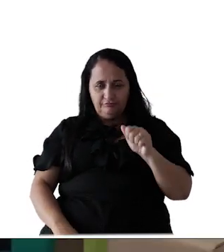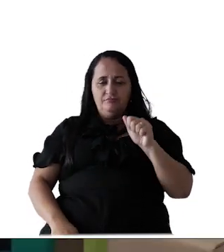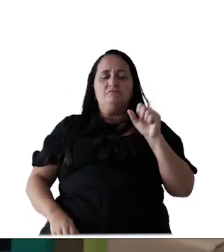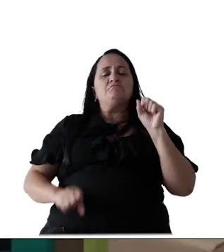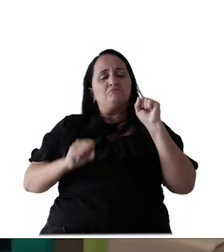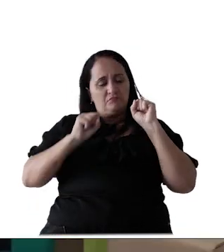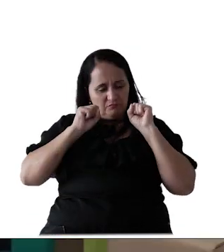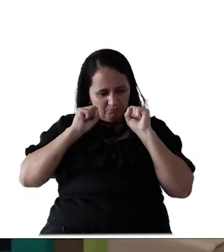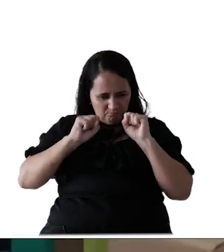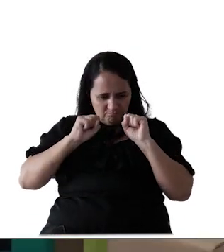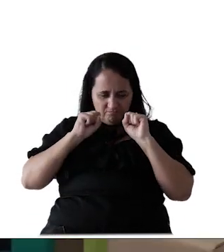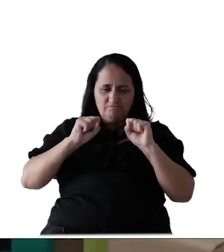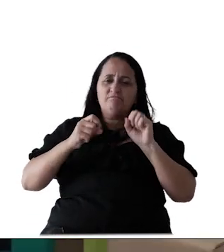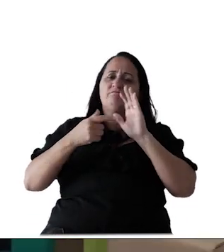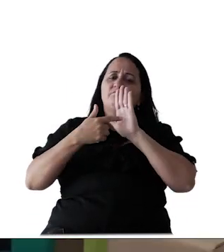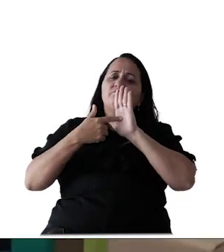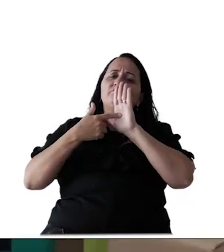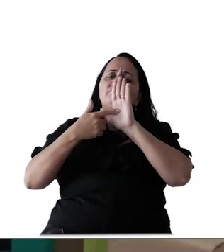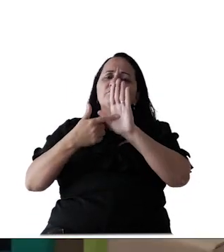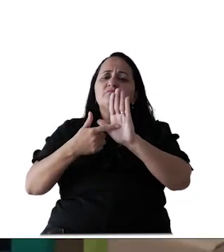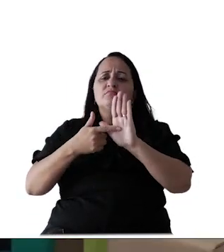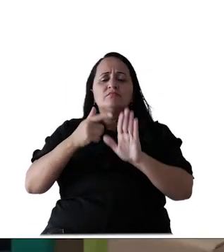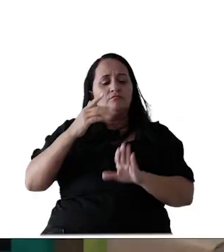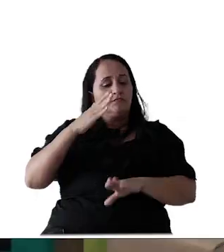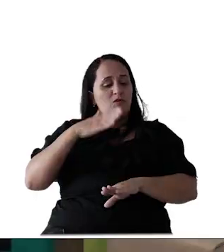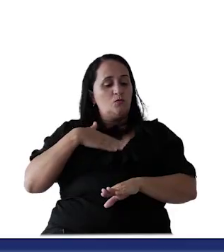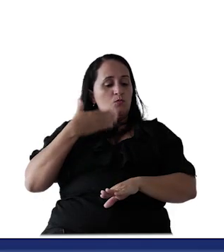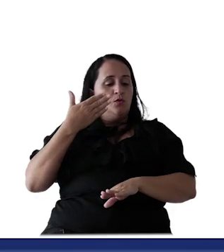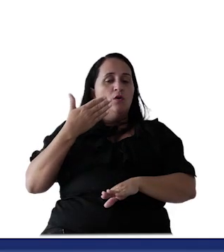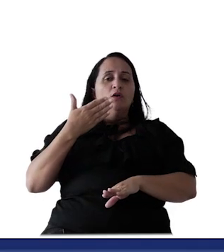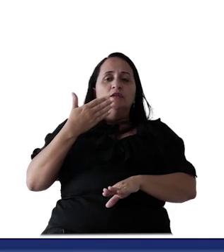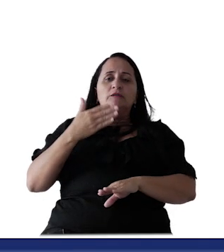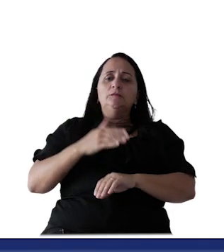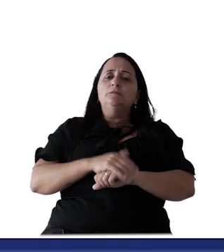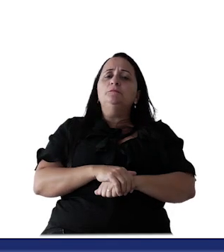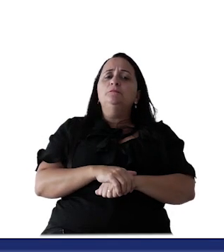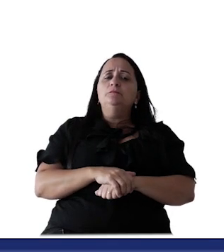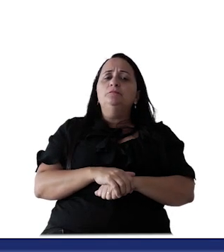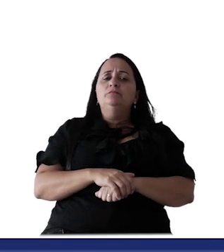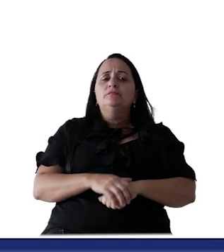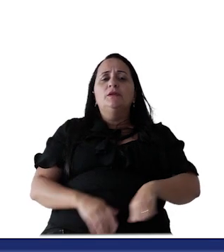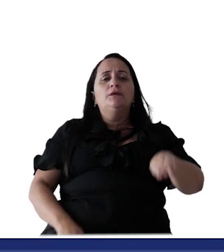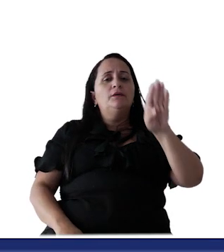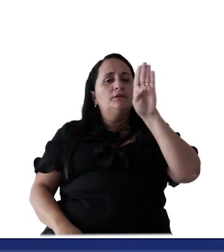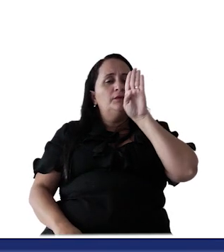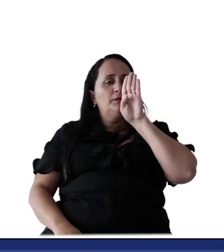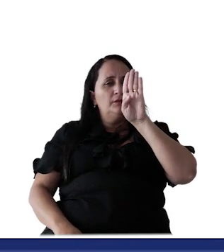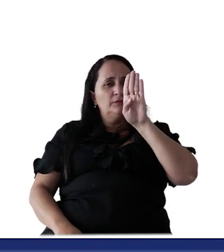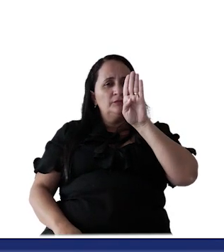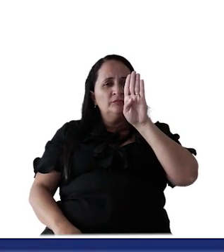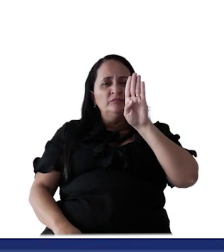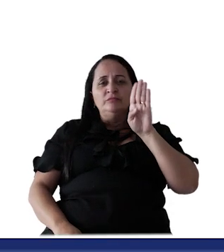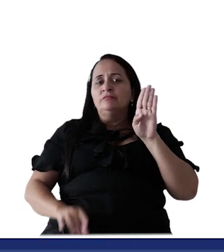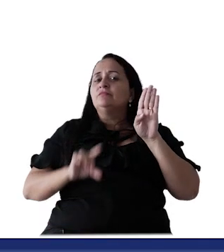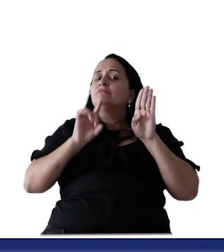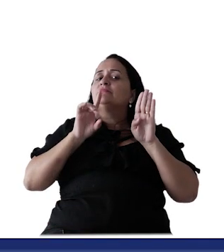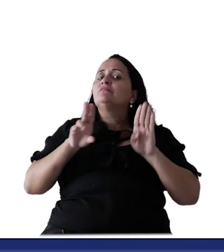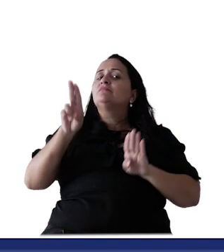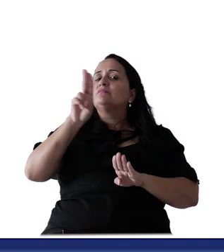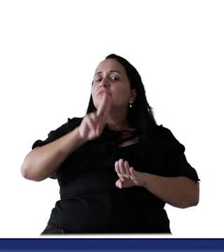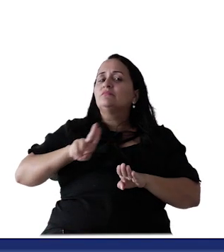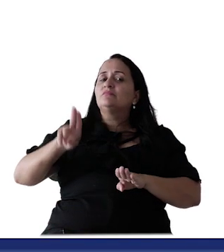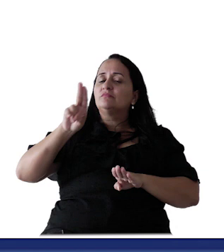Sim, podem indicar esse sentimento, né, de susto do John. Letra B. Somente o uso da